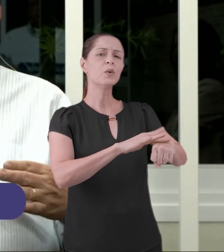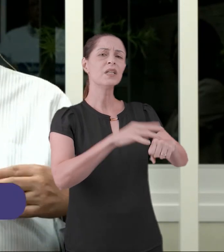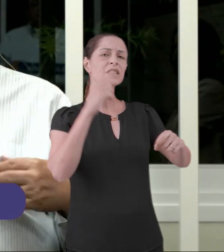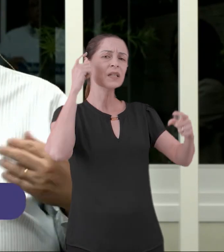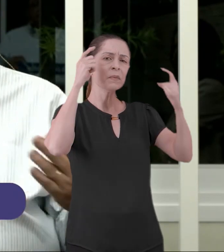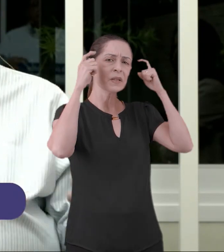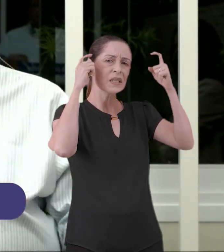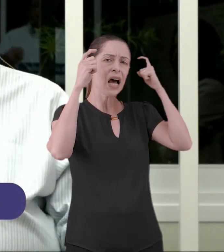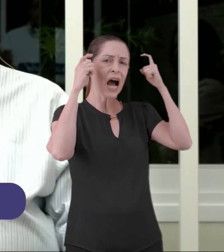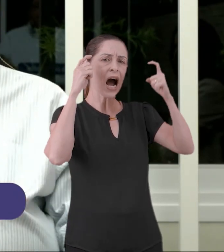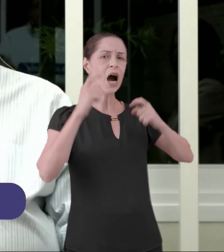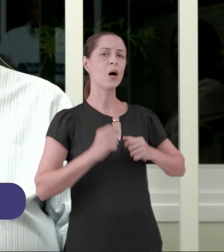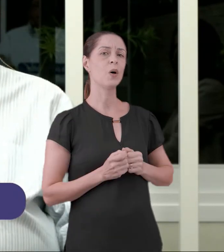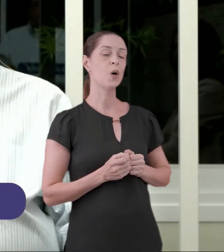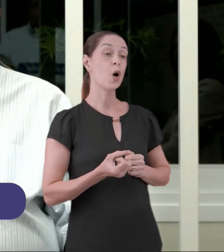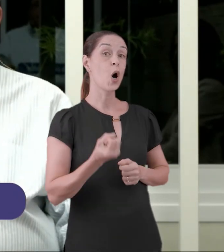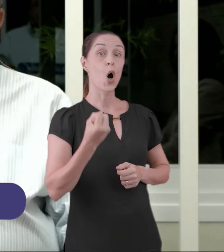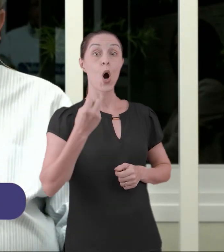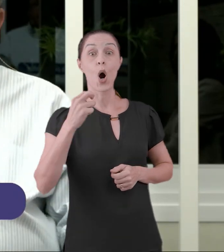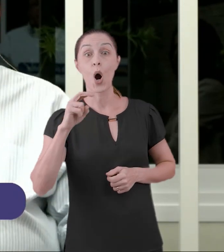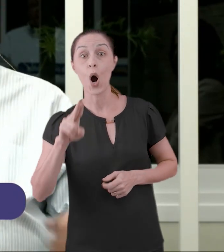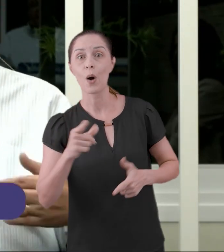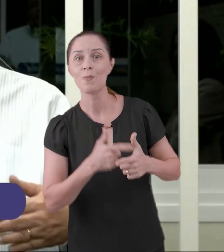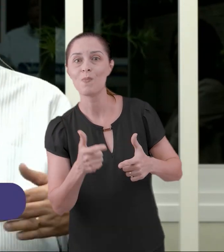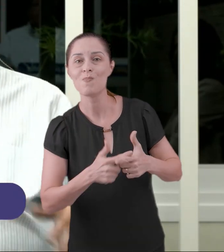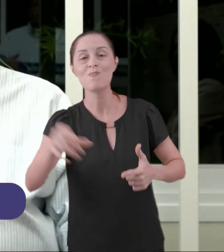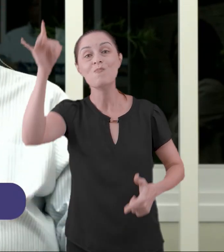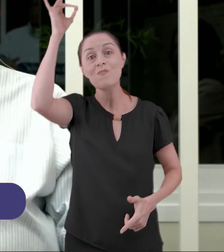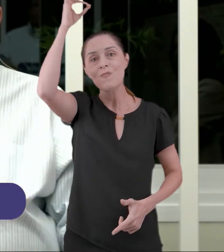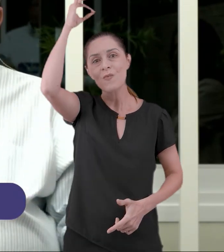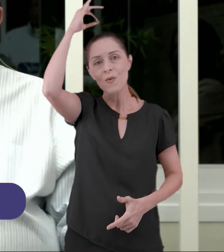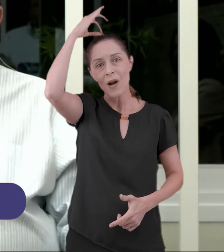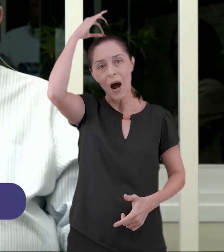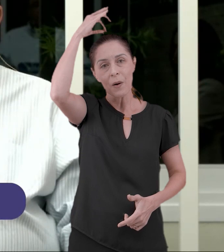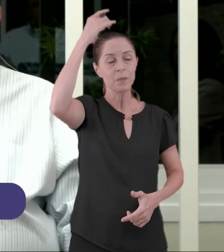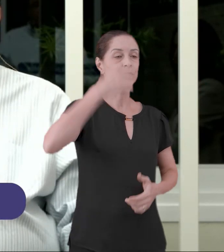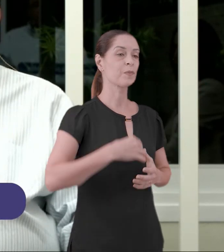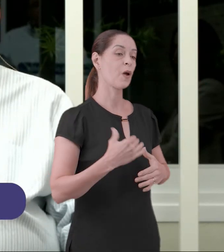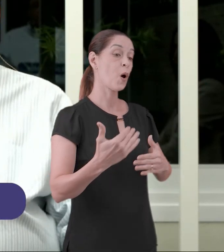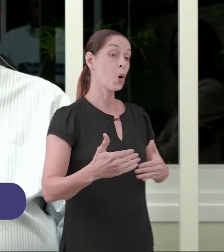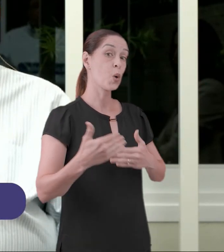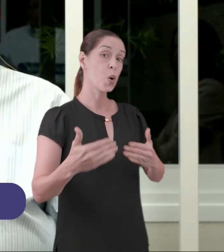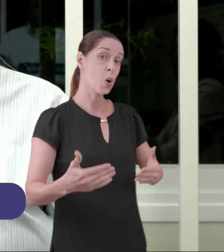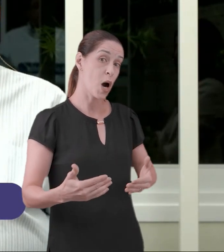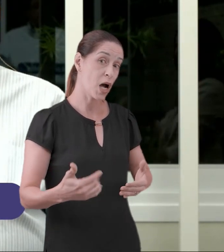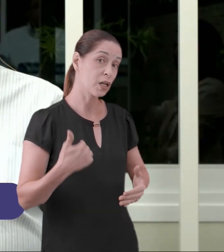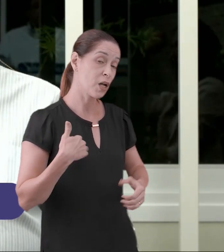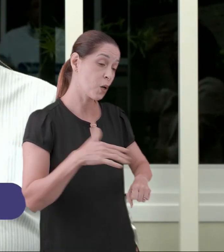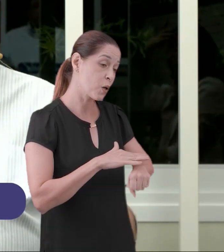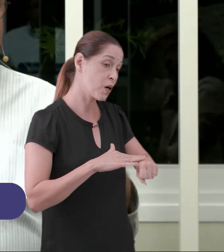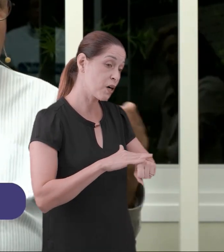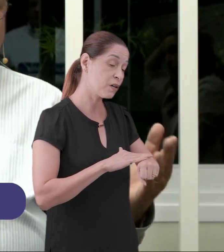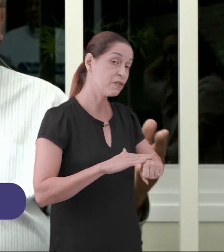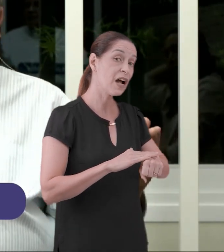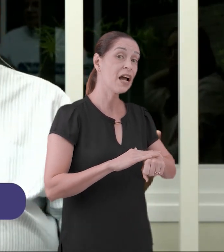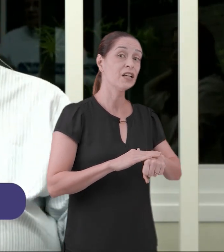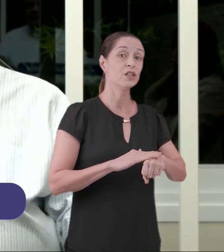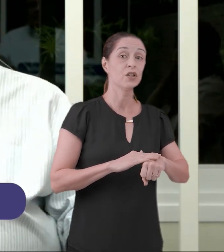E as pessoas, elas precisam ter humildade. Eu, por exemplo, quando se trata de problemas de saúde,